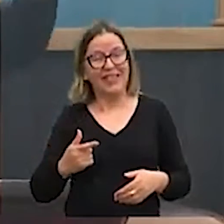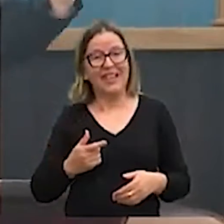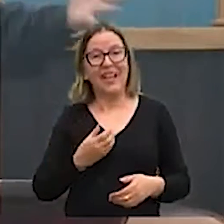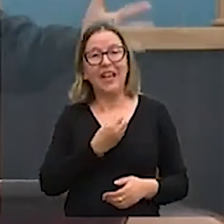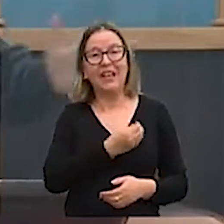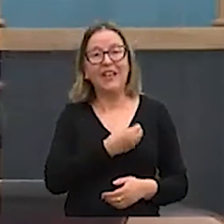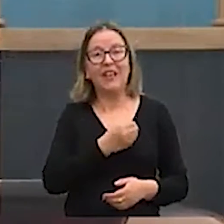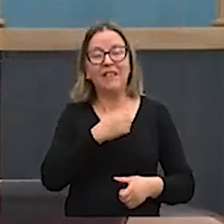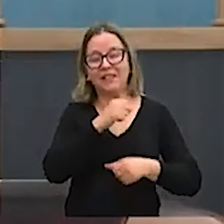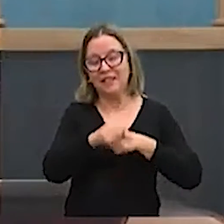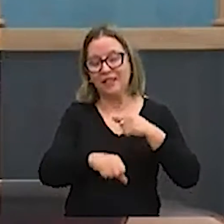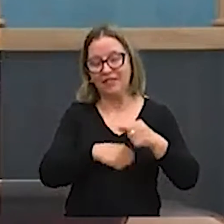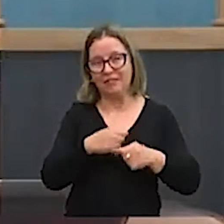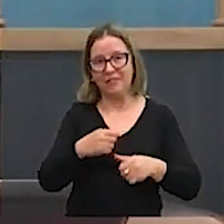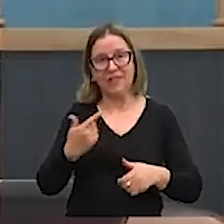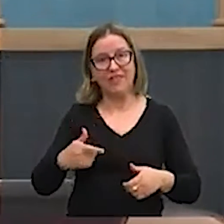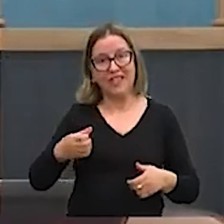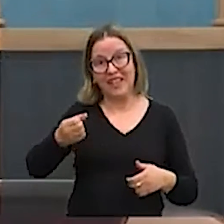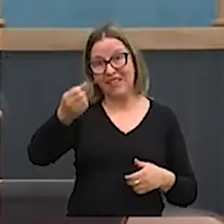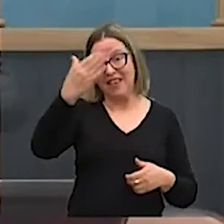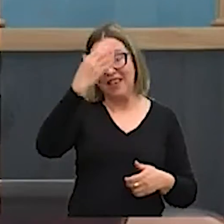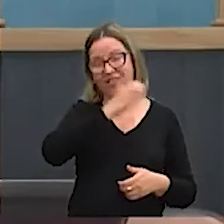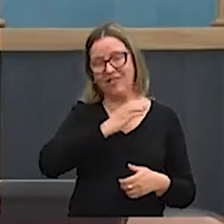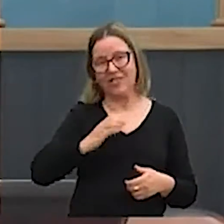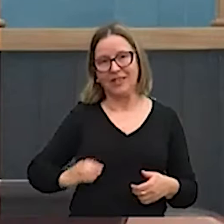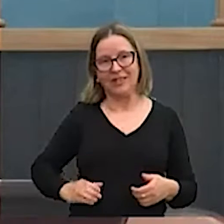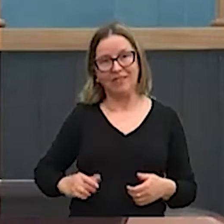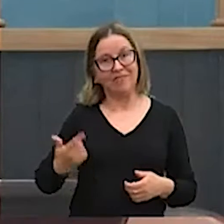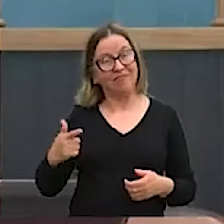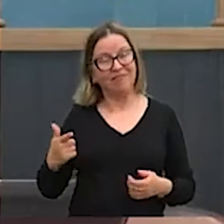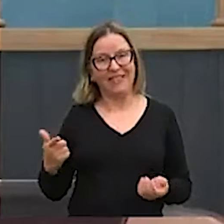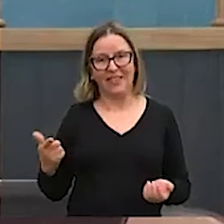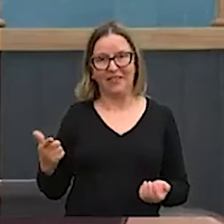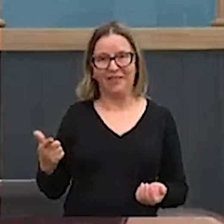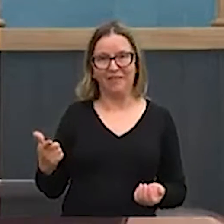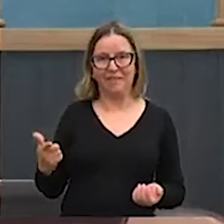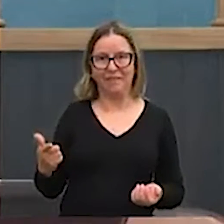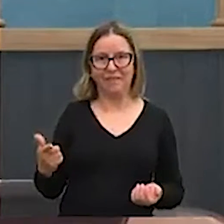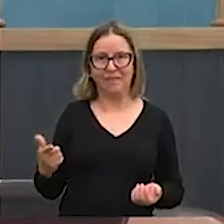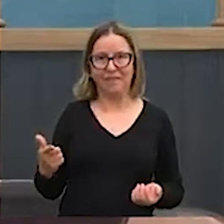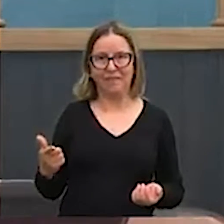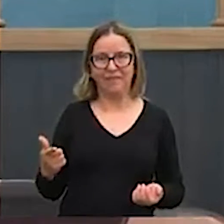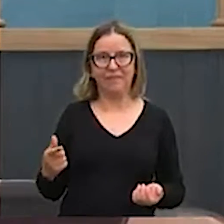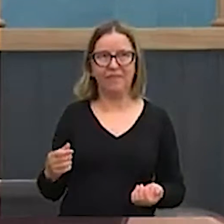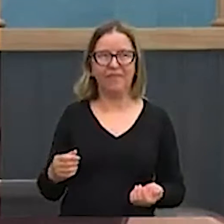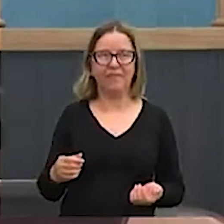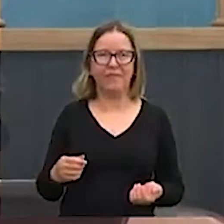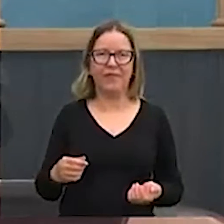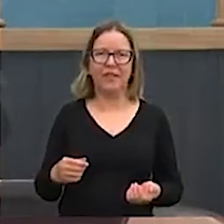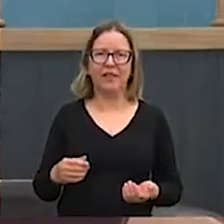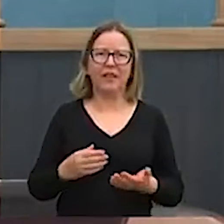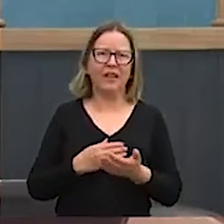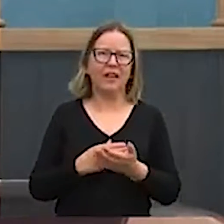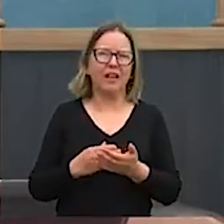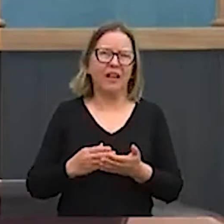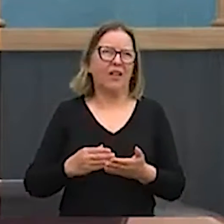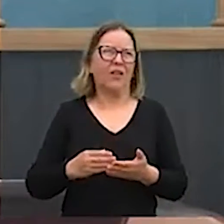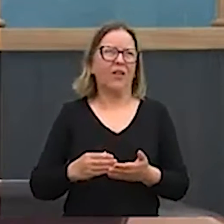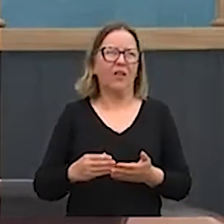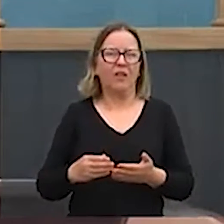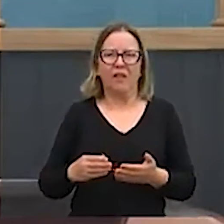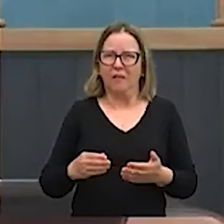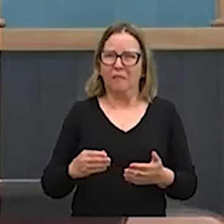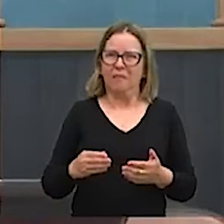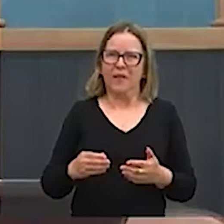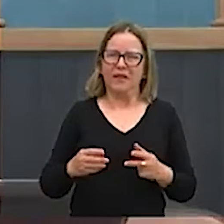tem a revelação de Cristo. Não tem. É criador de caso, é problemático,